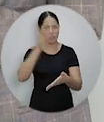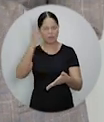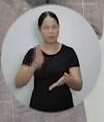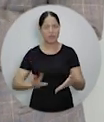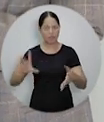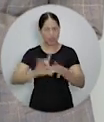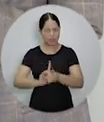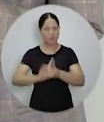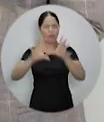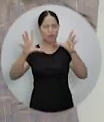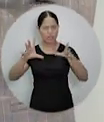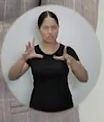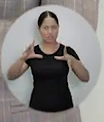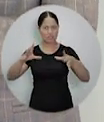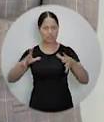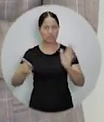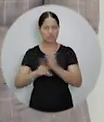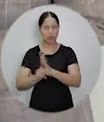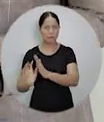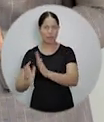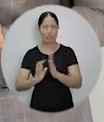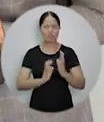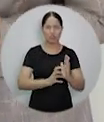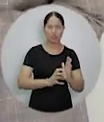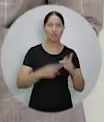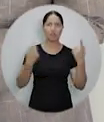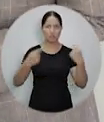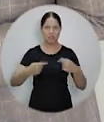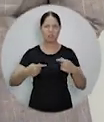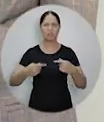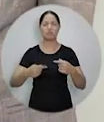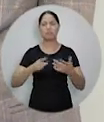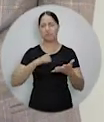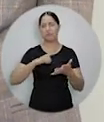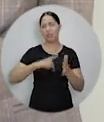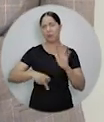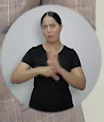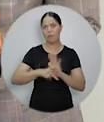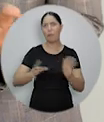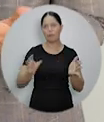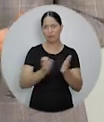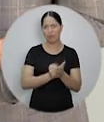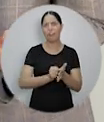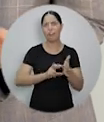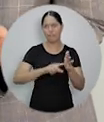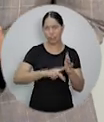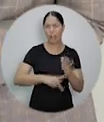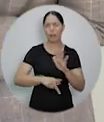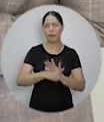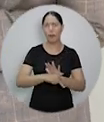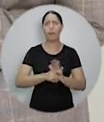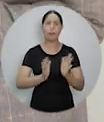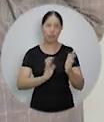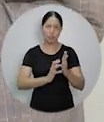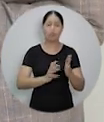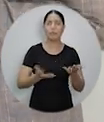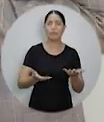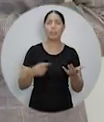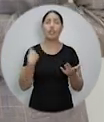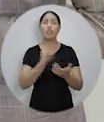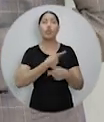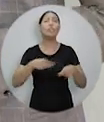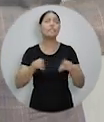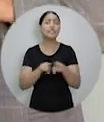nós temos uma democracia partidária, né, só se candidata quem tem uma filiação a um partido político, nós